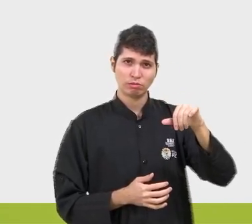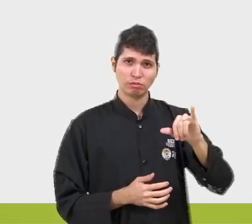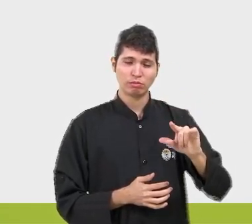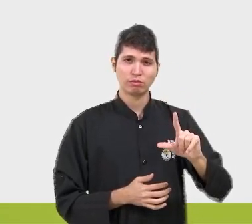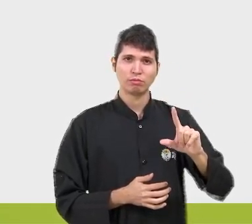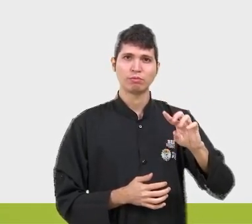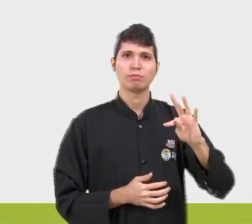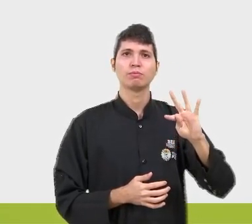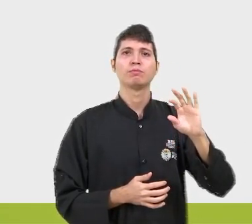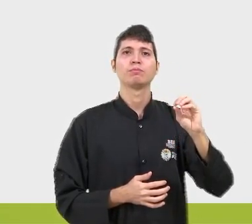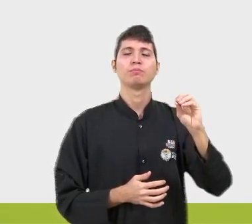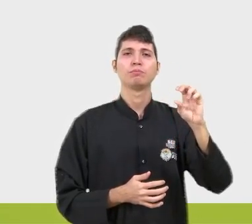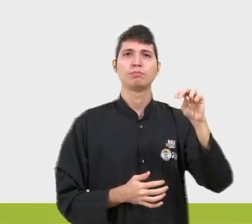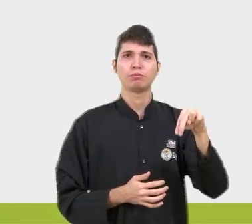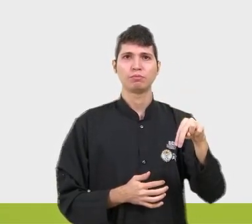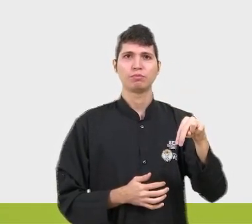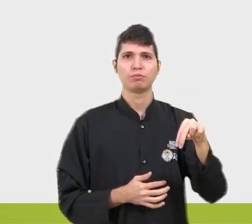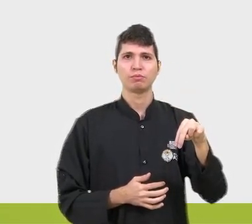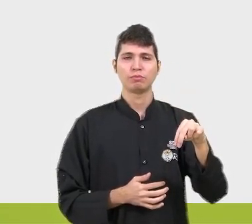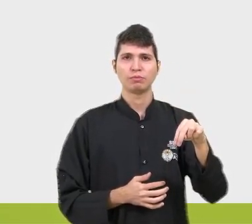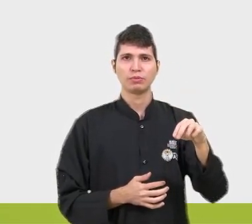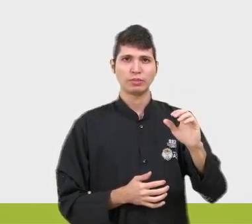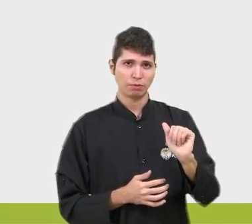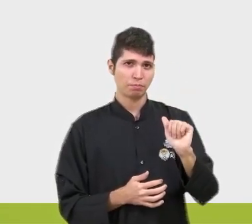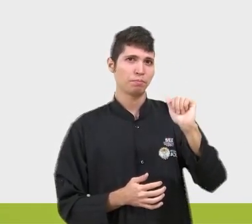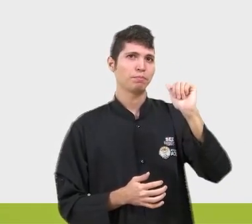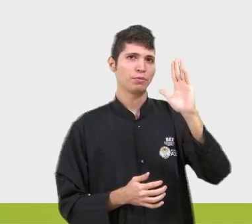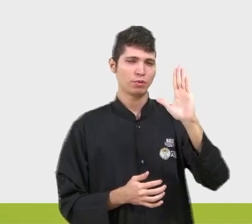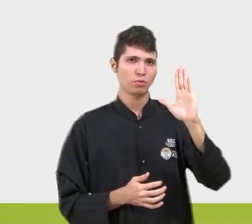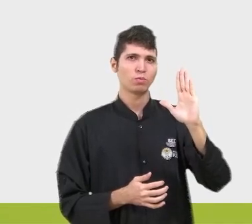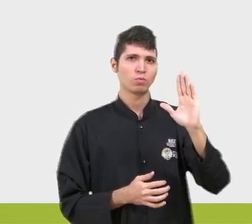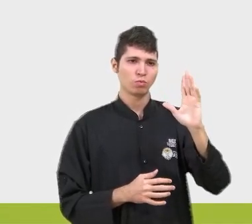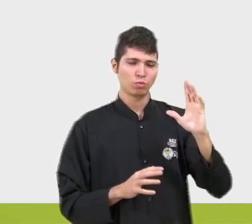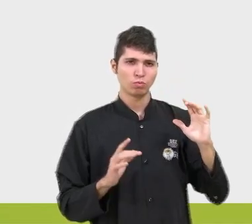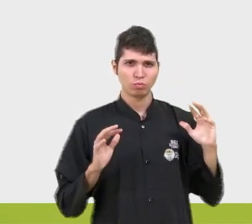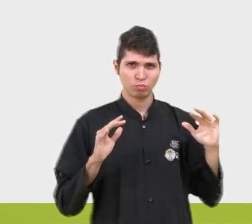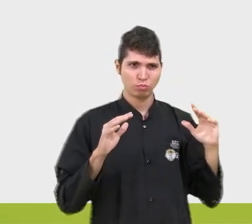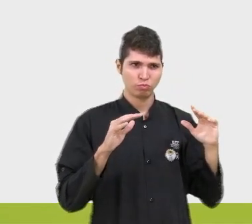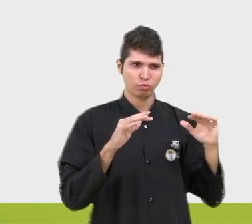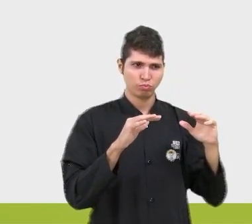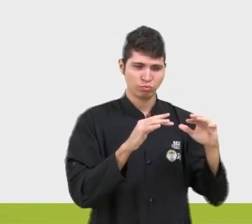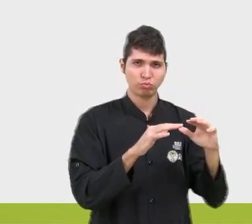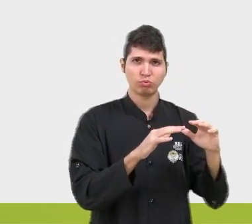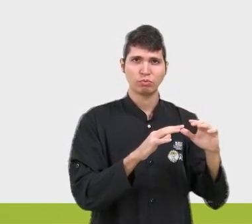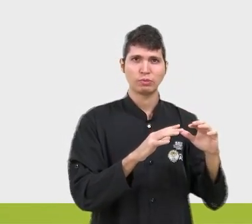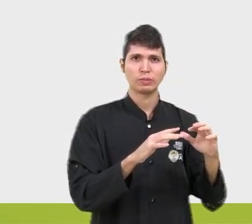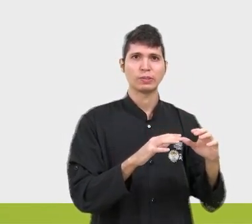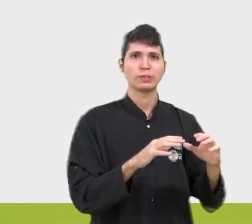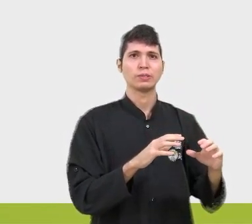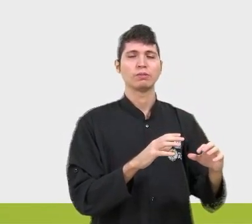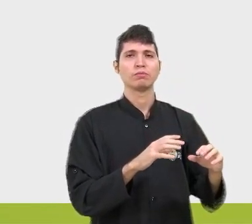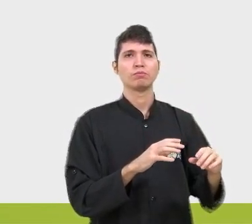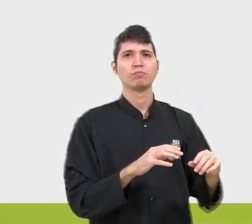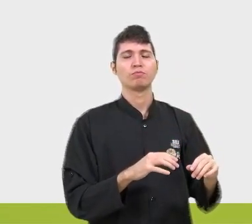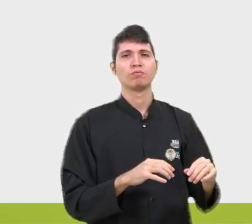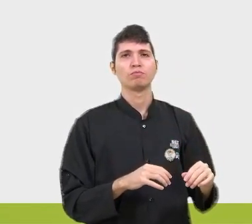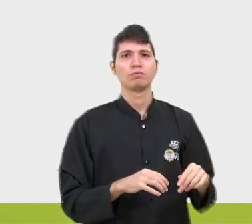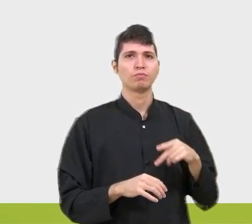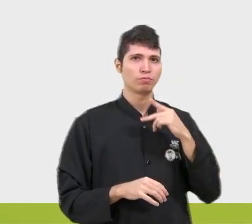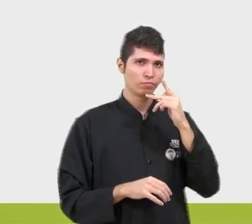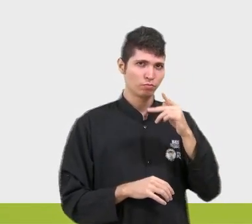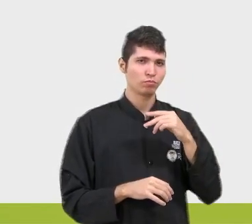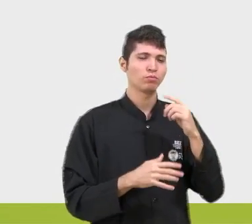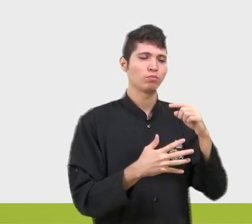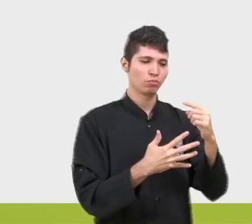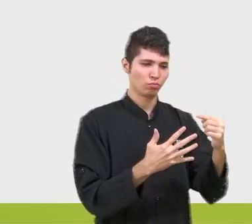está ali a situação da maior densidade do meio técnico-científico informacional, ou seja, ele leva em consideração principalmente esse